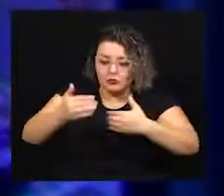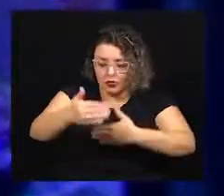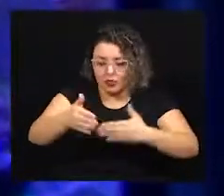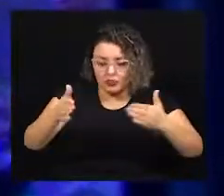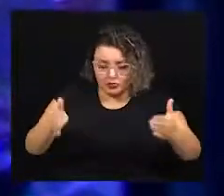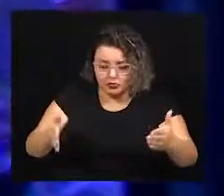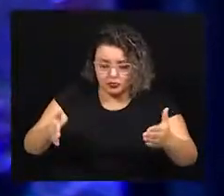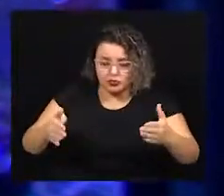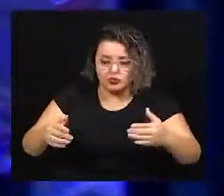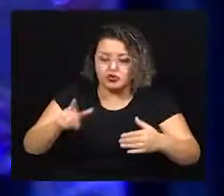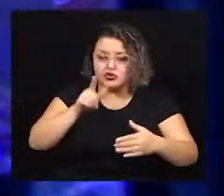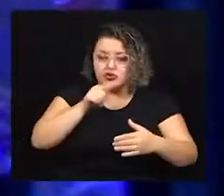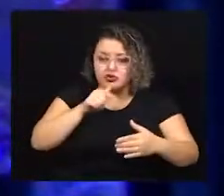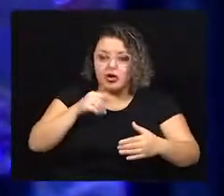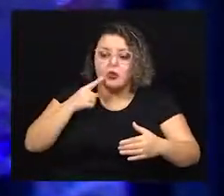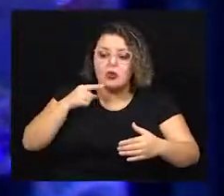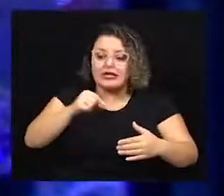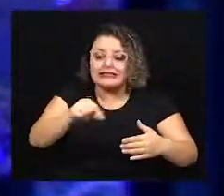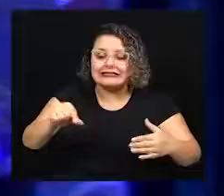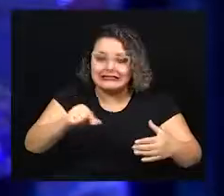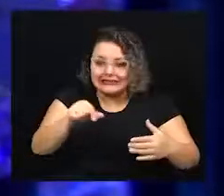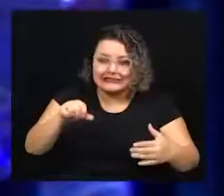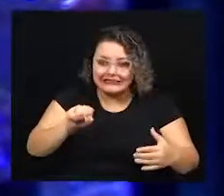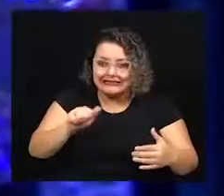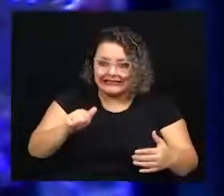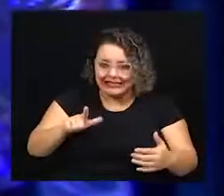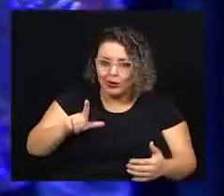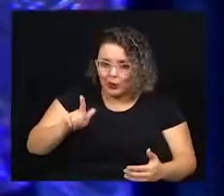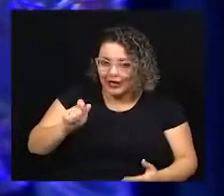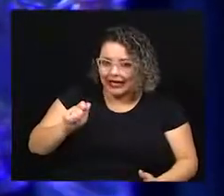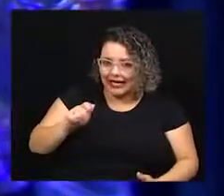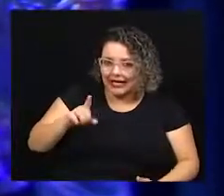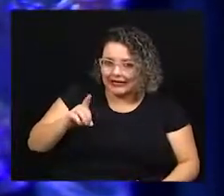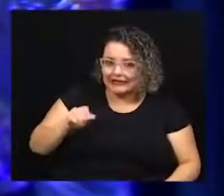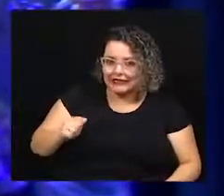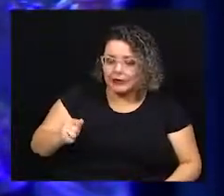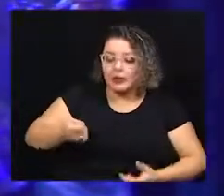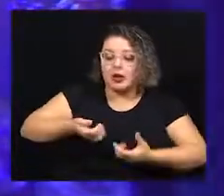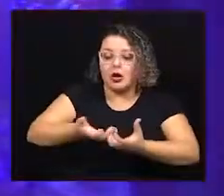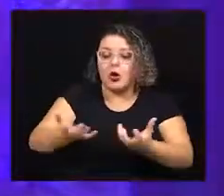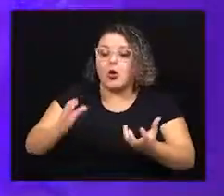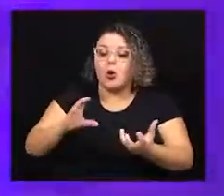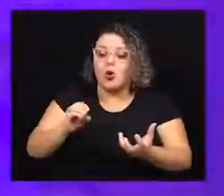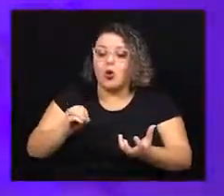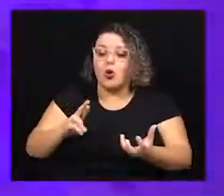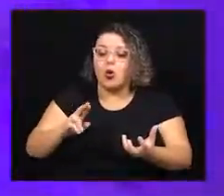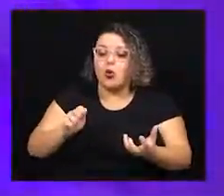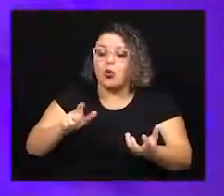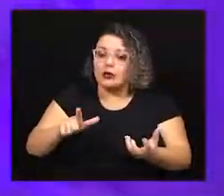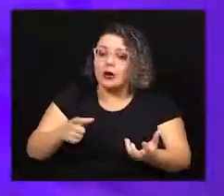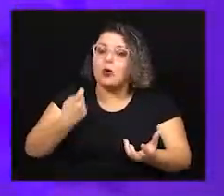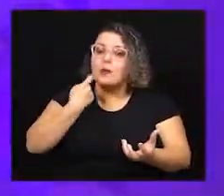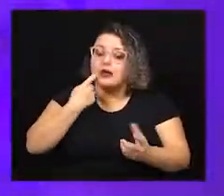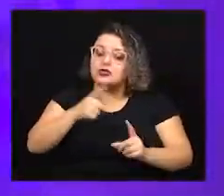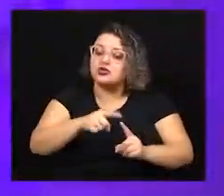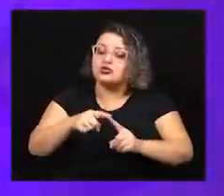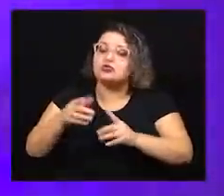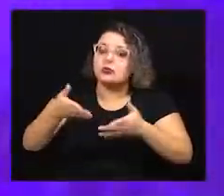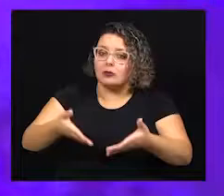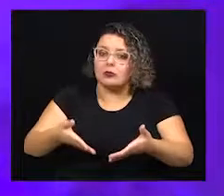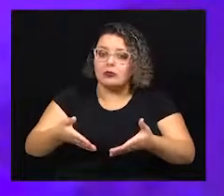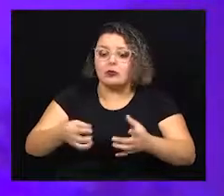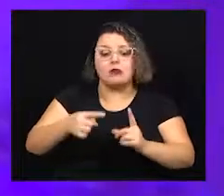água salgada existem só para peixe e para peixe e coral. Quando é um aquário para peixe e coral, você precisa ter uma atenção maior